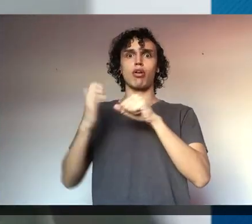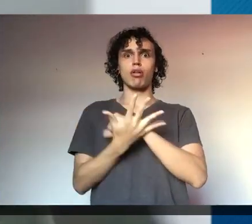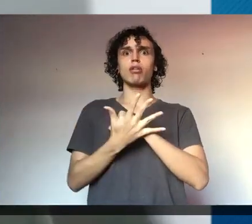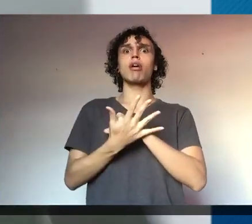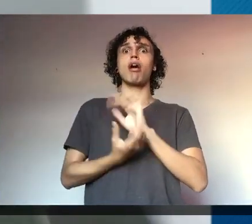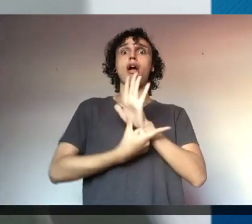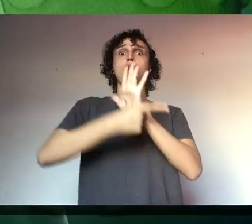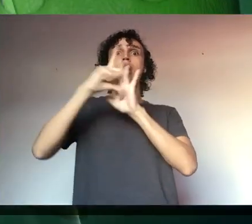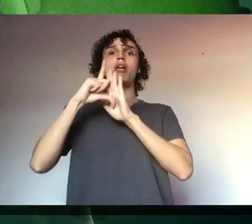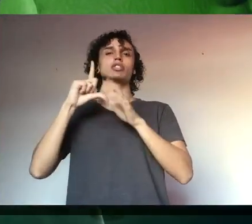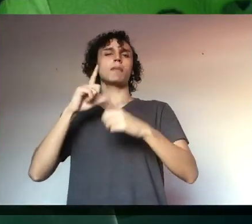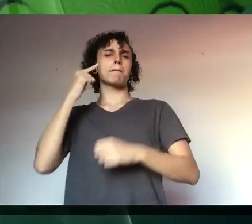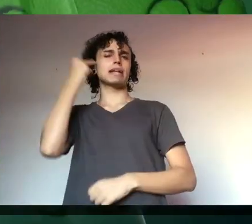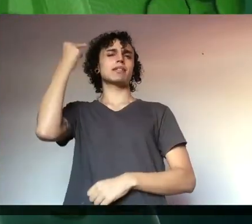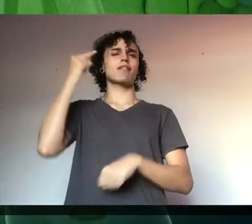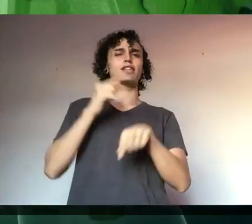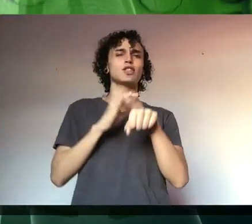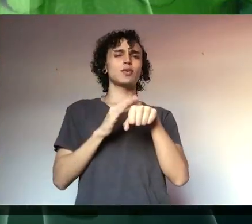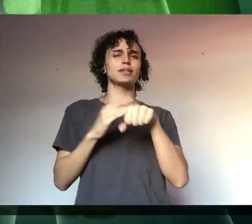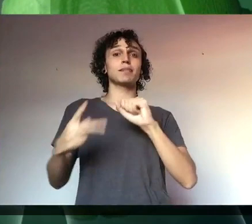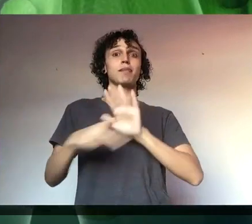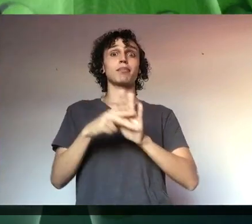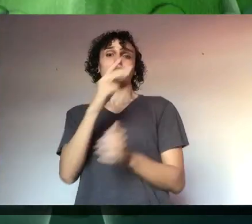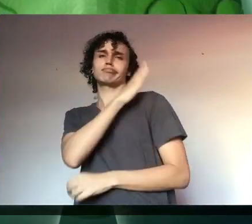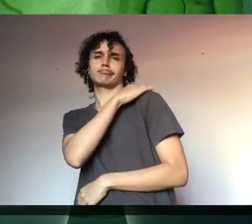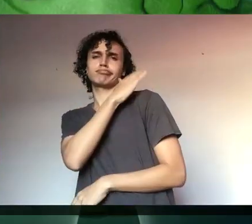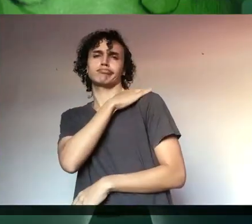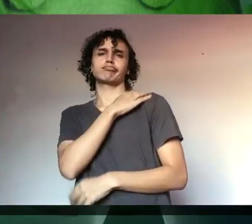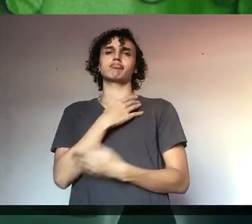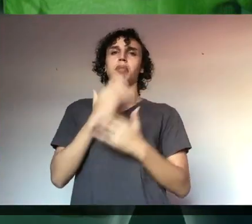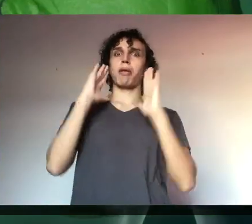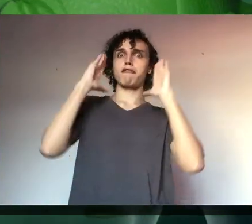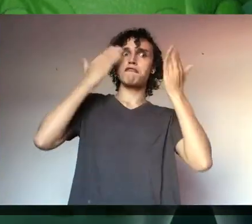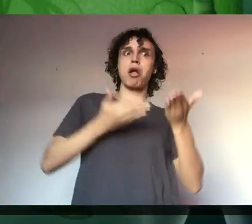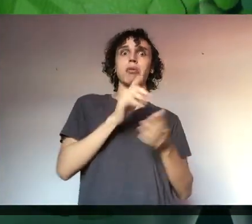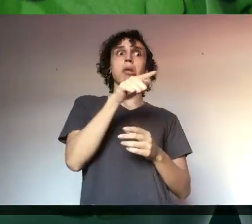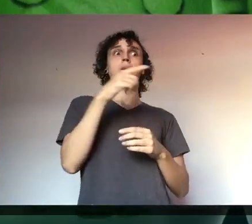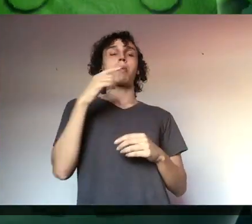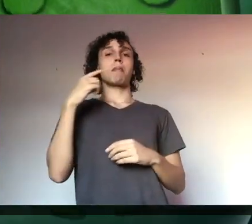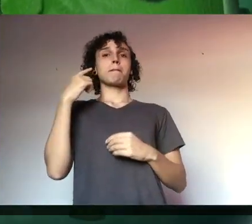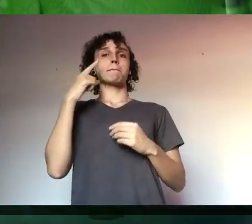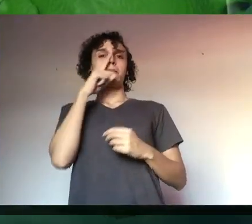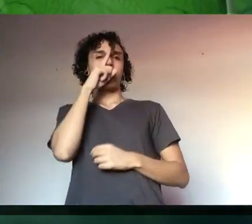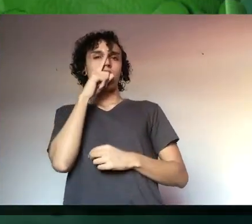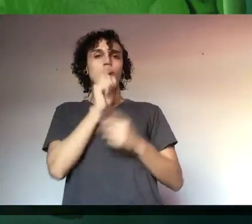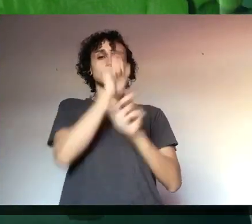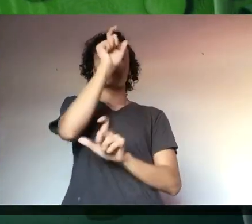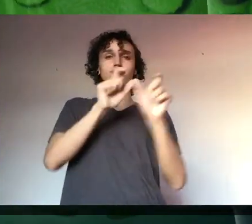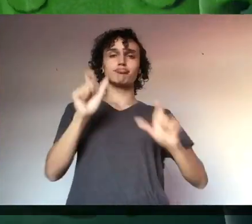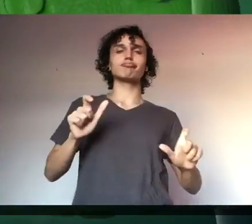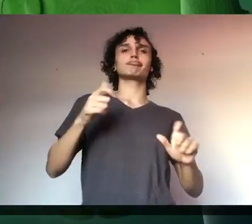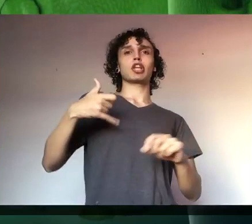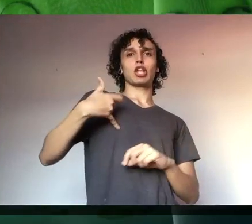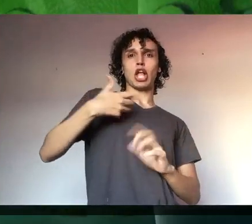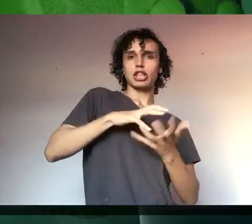que começou como uma doença predominantemente pulmonar, que era muito preocupante para um idoso ou para uma pessoa com uma